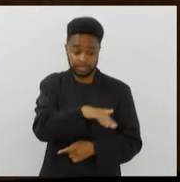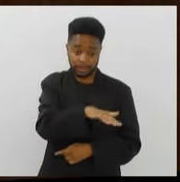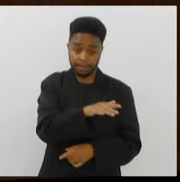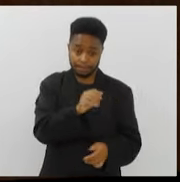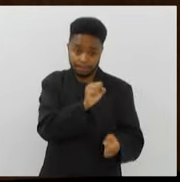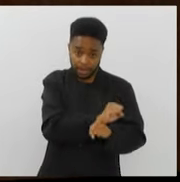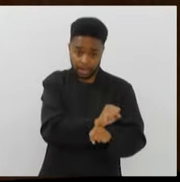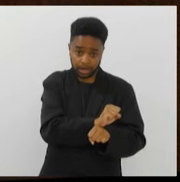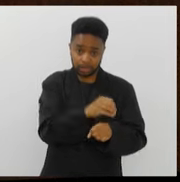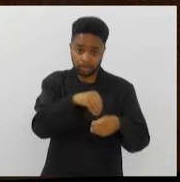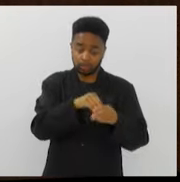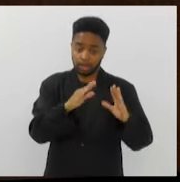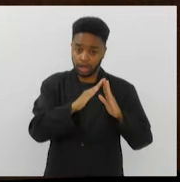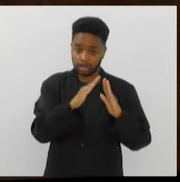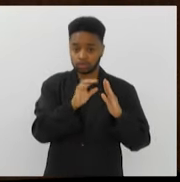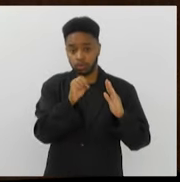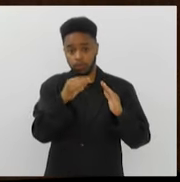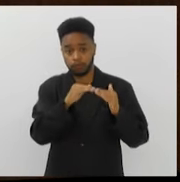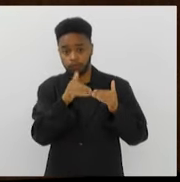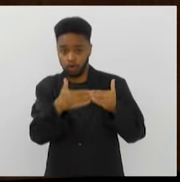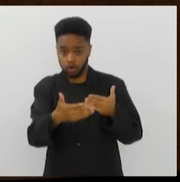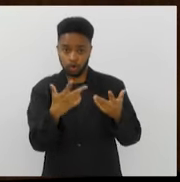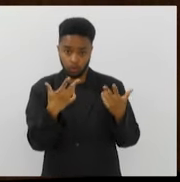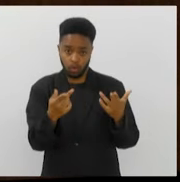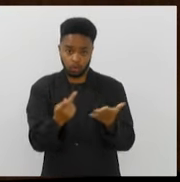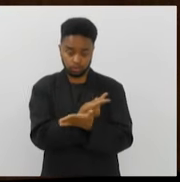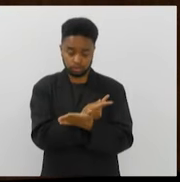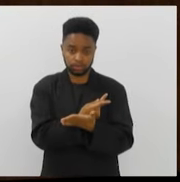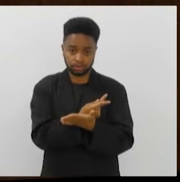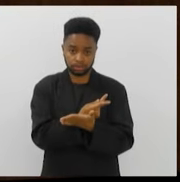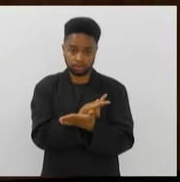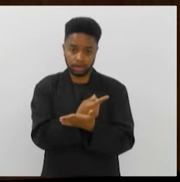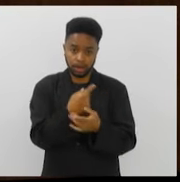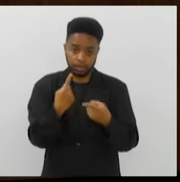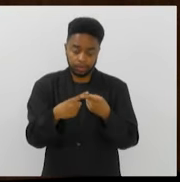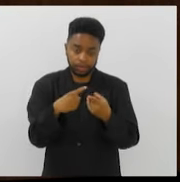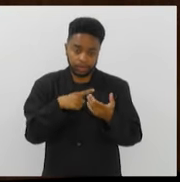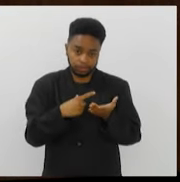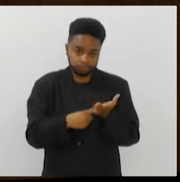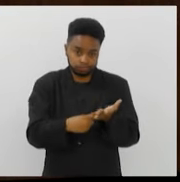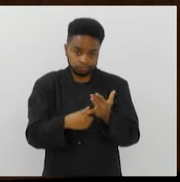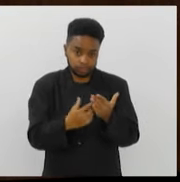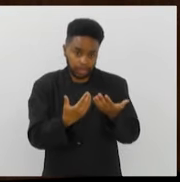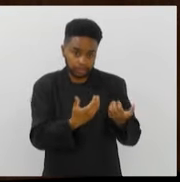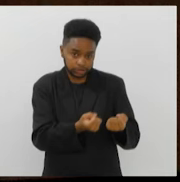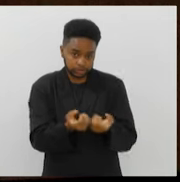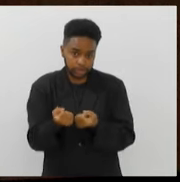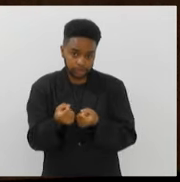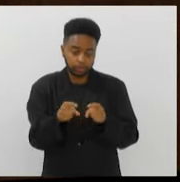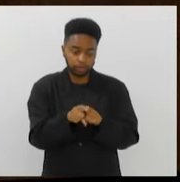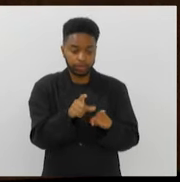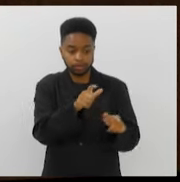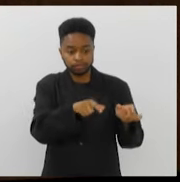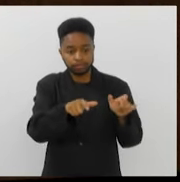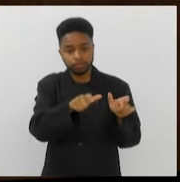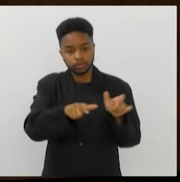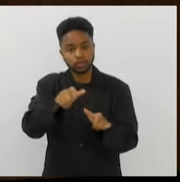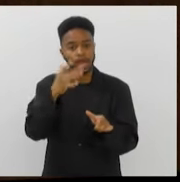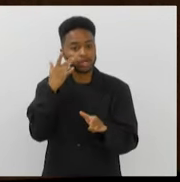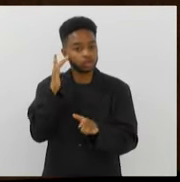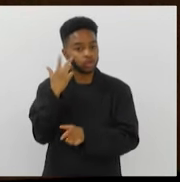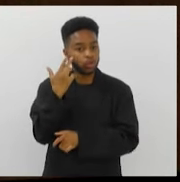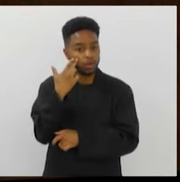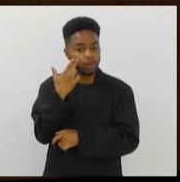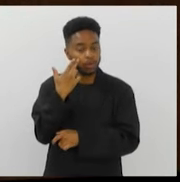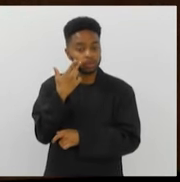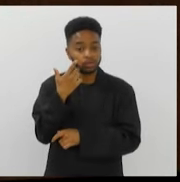casa ou fora de casa, como fazem, com certo consentimento, com certa normalização disso, o